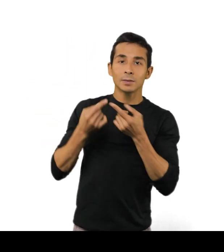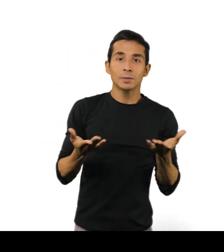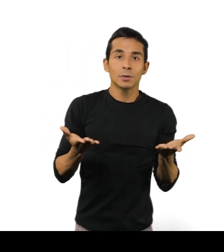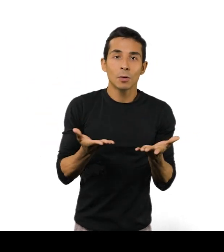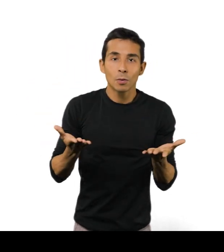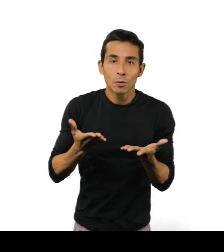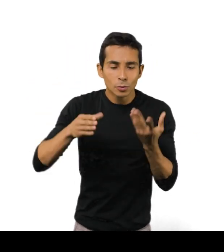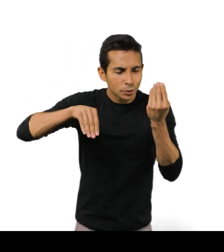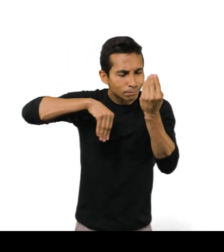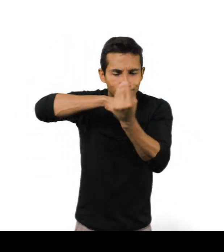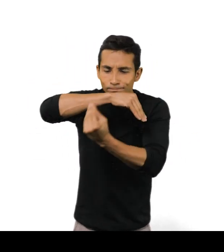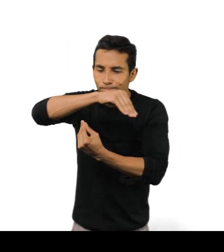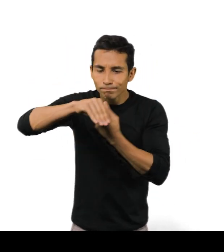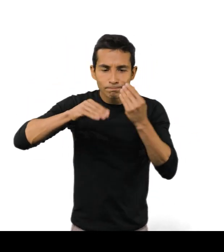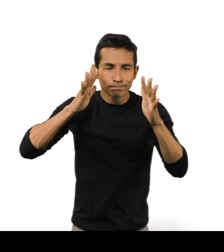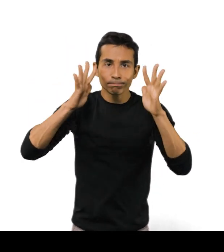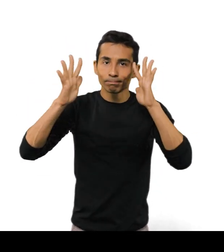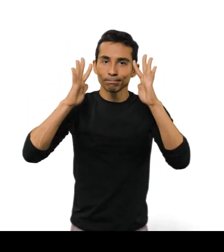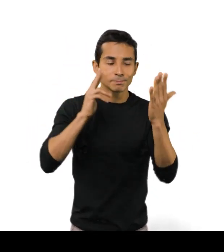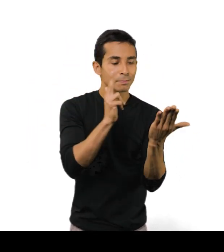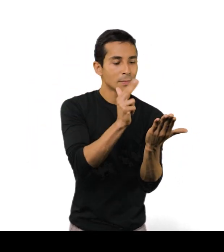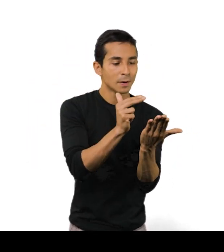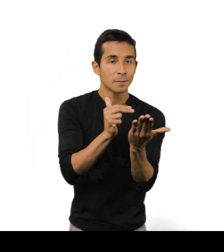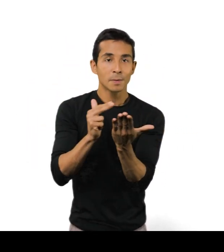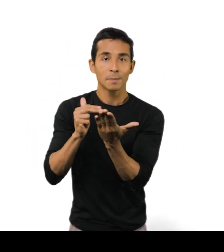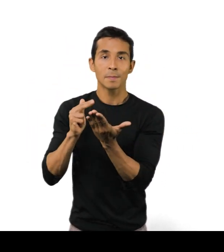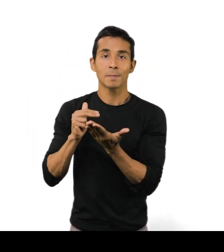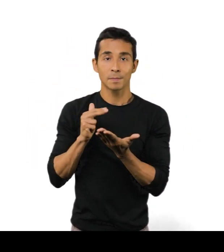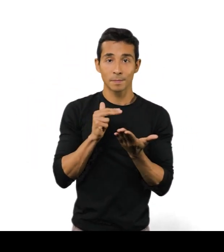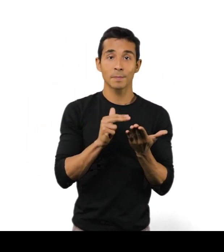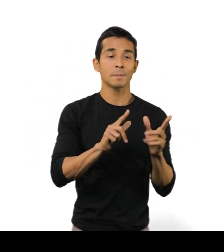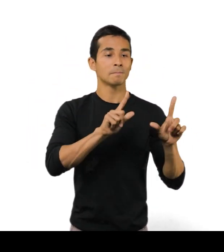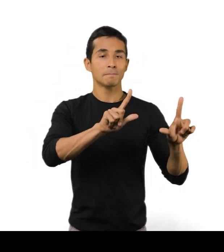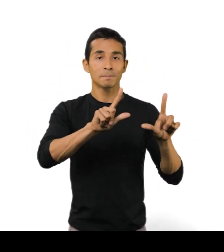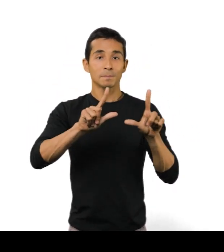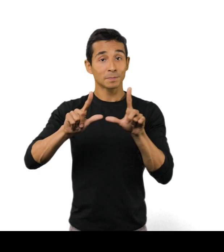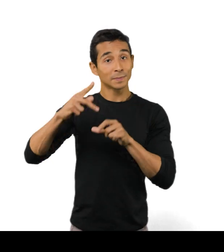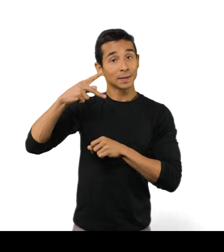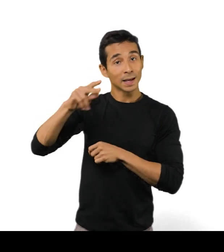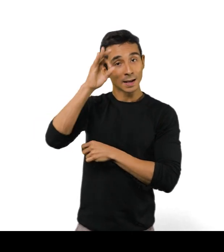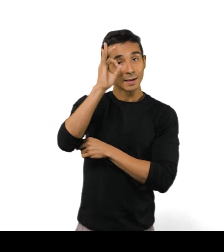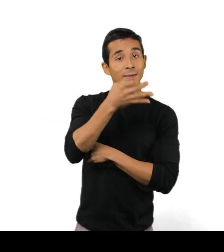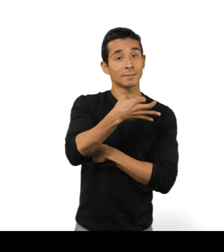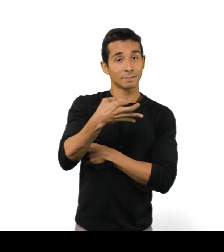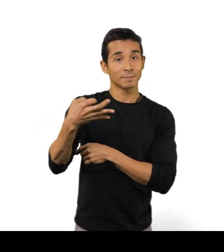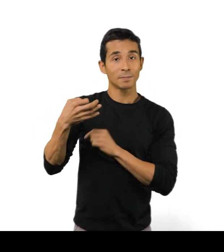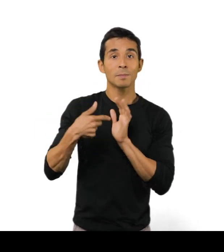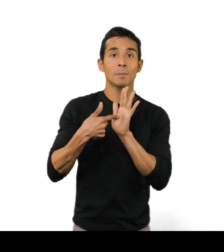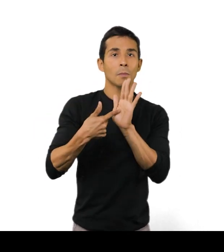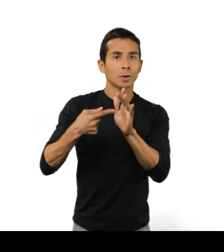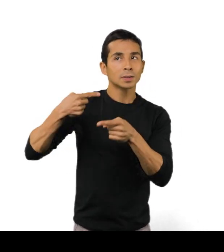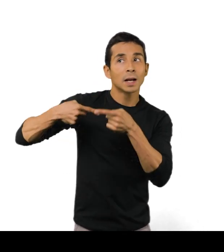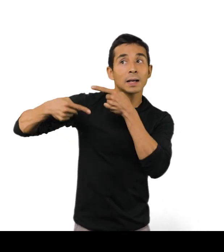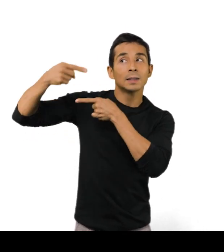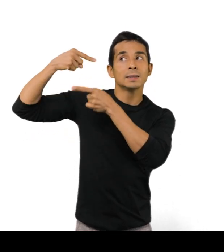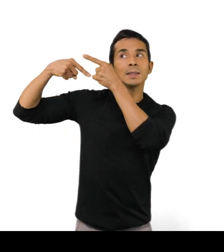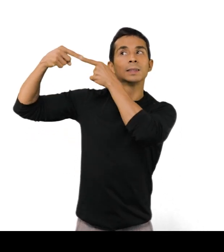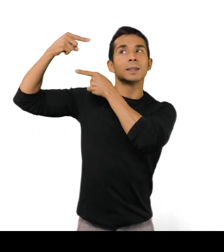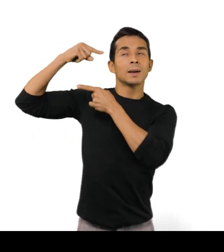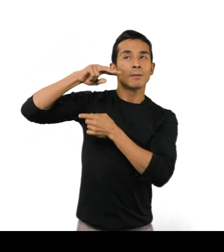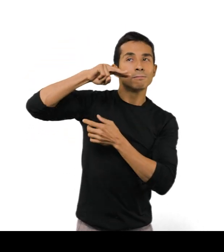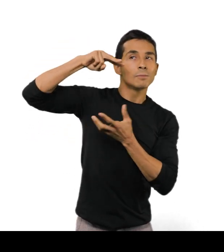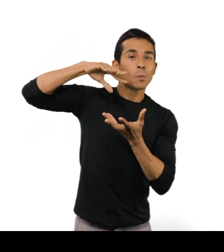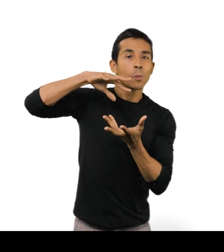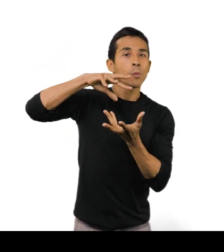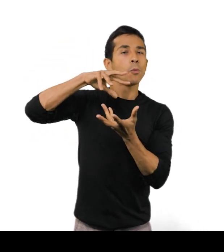atemporal, constituem, em conjunto com as demais obras de Hakihiwi, mapas de uma cosmovisão